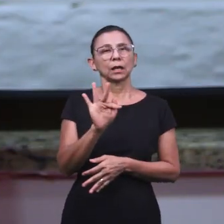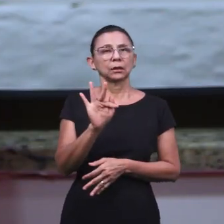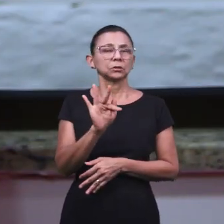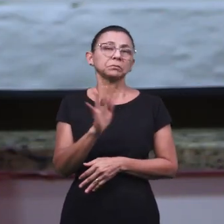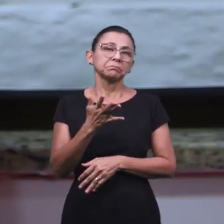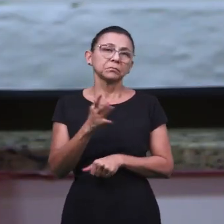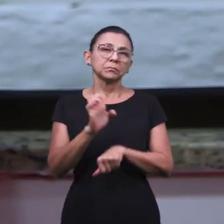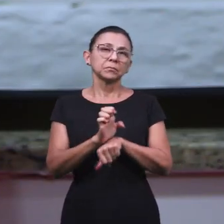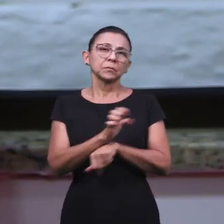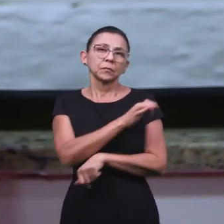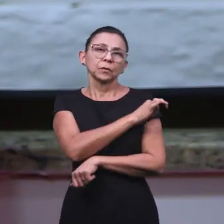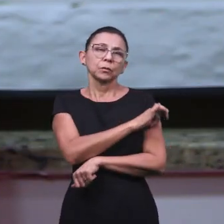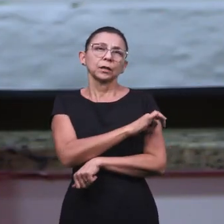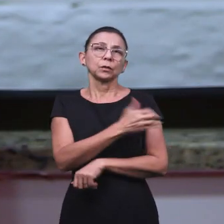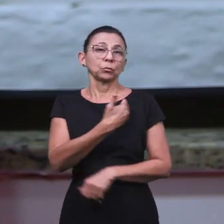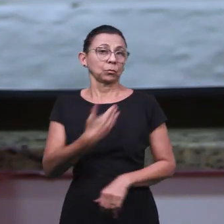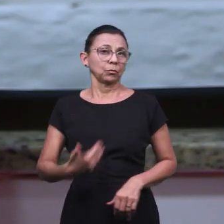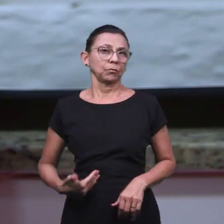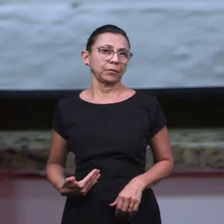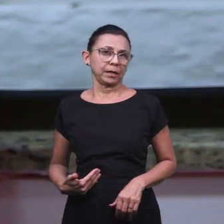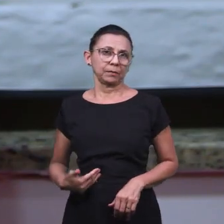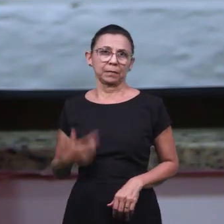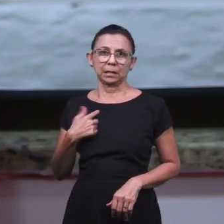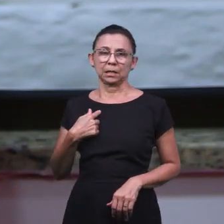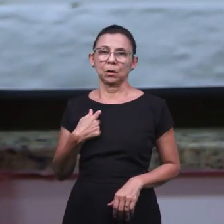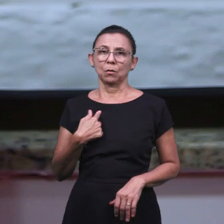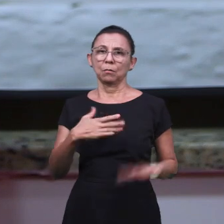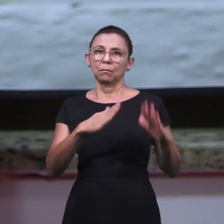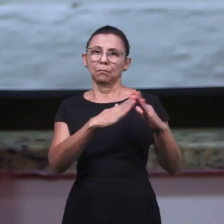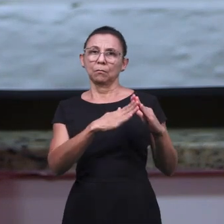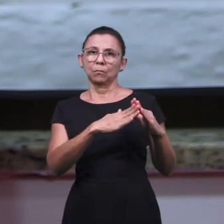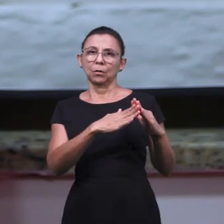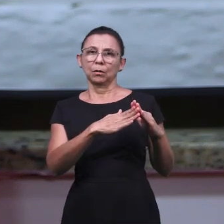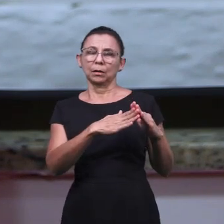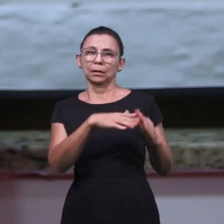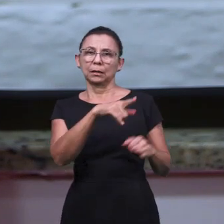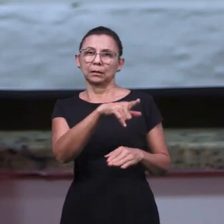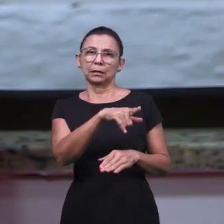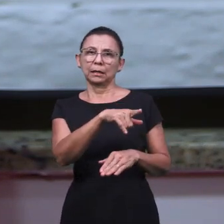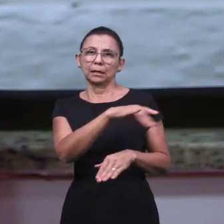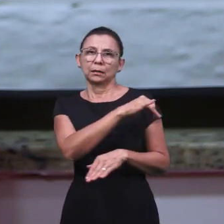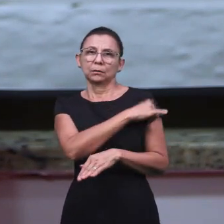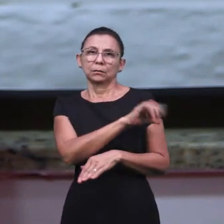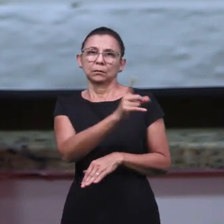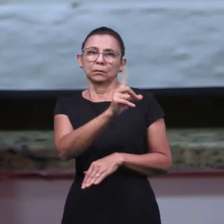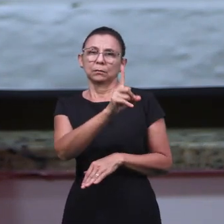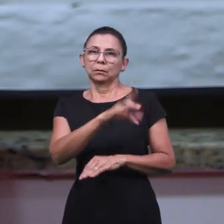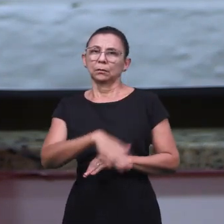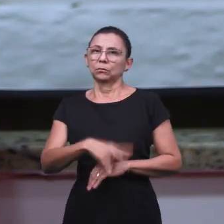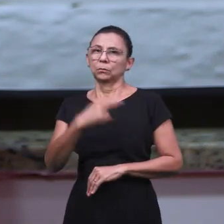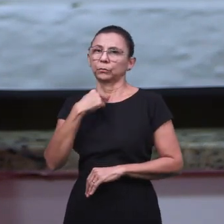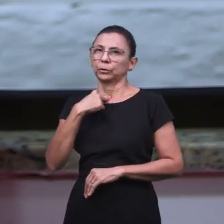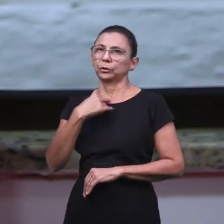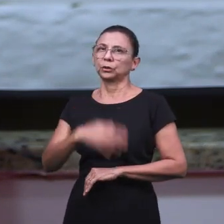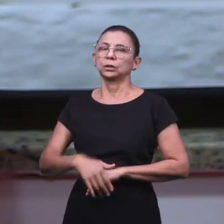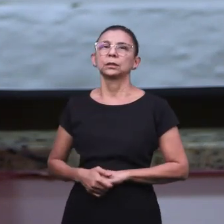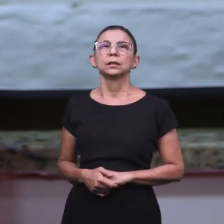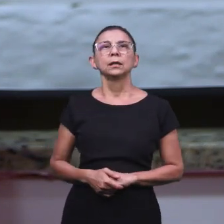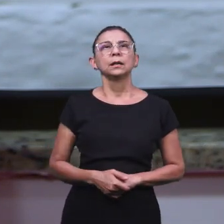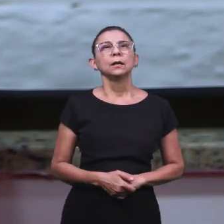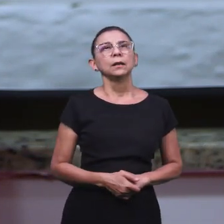lá fui eu, mas também não fui morar no Rio, né? Não tinha condição de ir. Mais uma vez as coisas, mesma coisa.